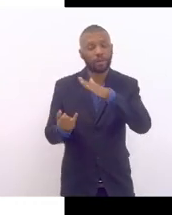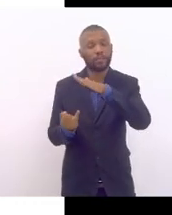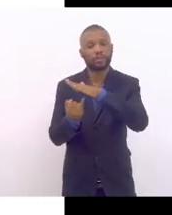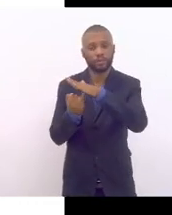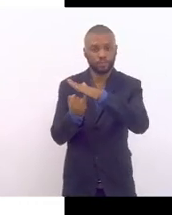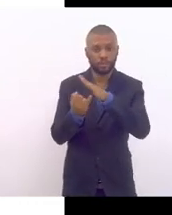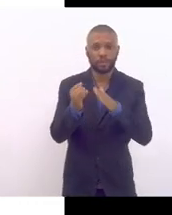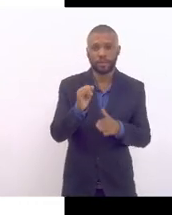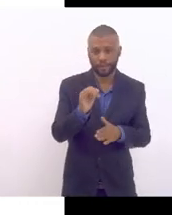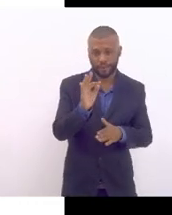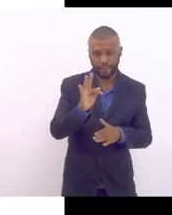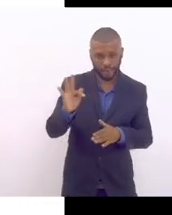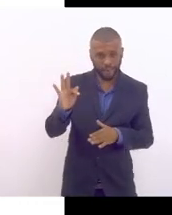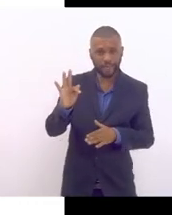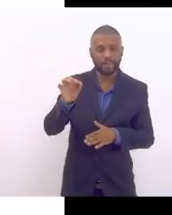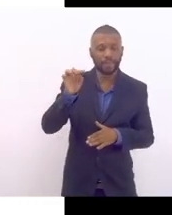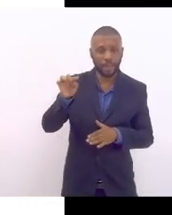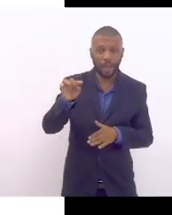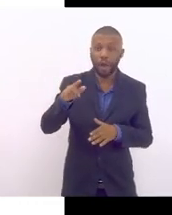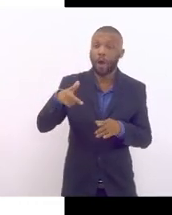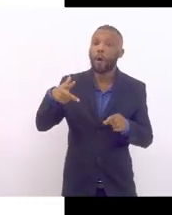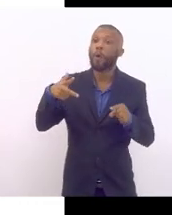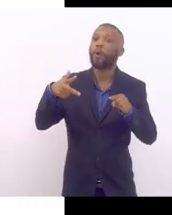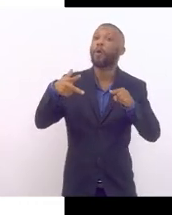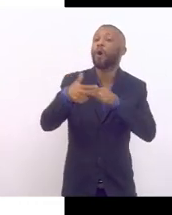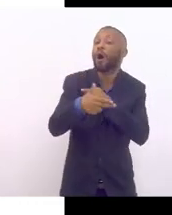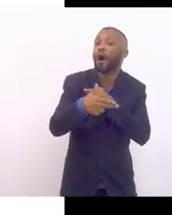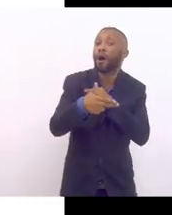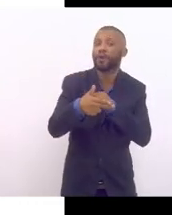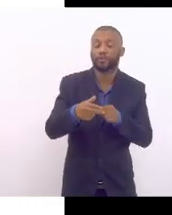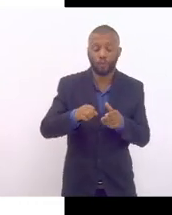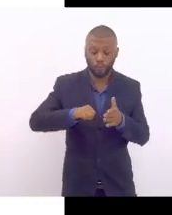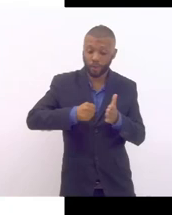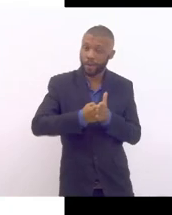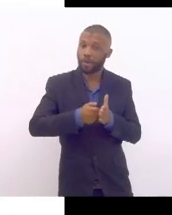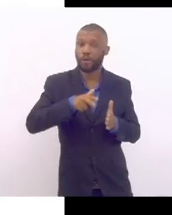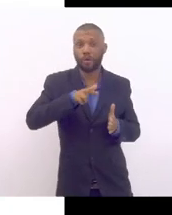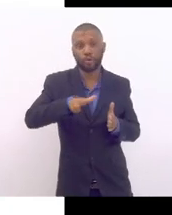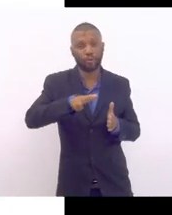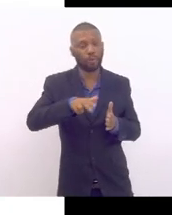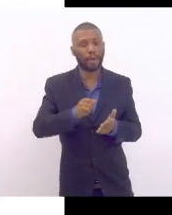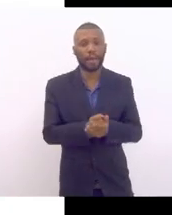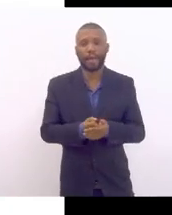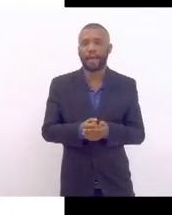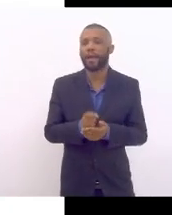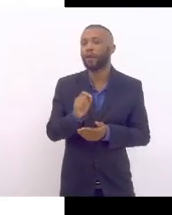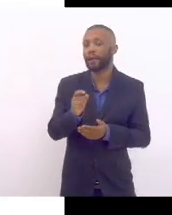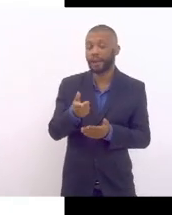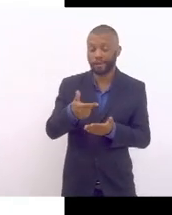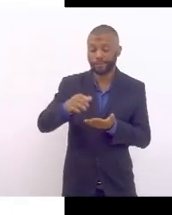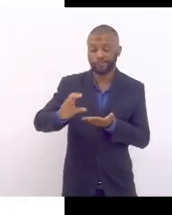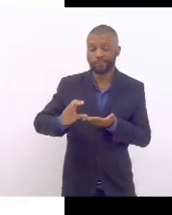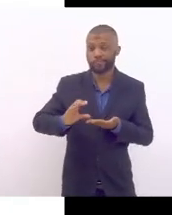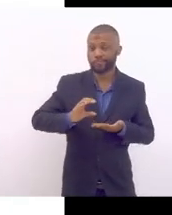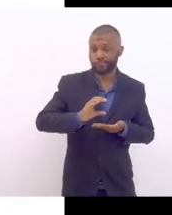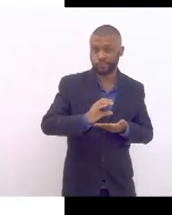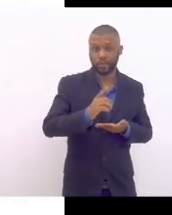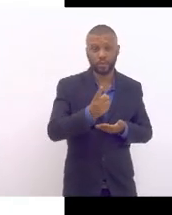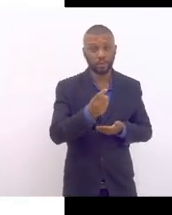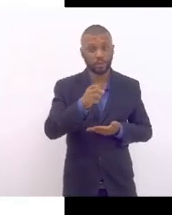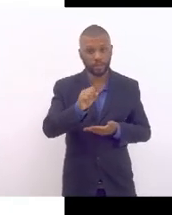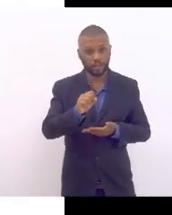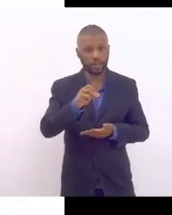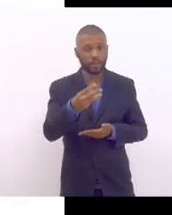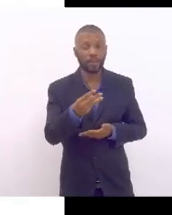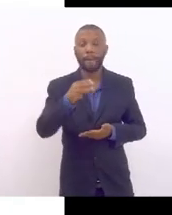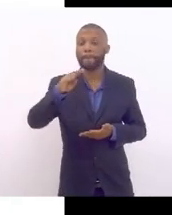federais um corte não é mais um bloqueio é um cancelamento de 183 milhões